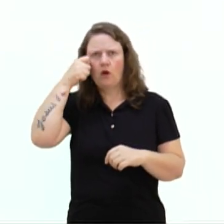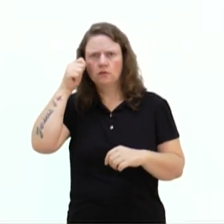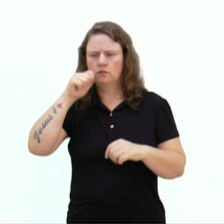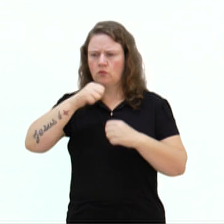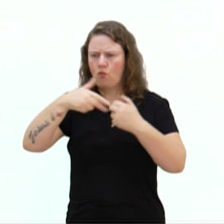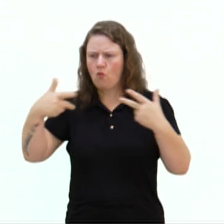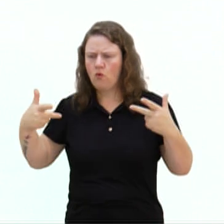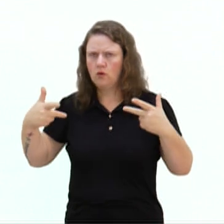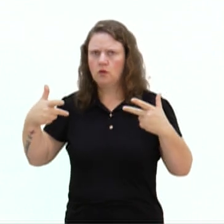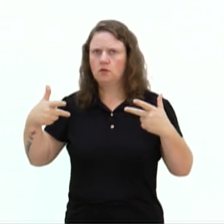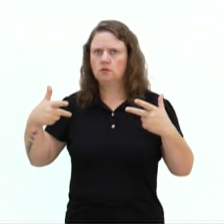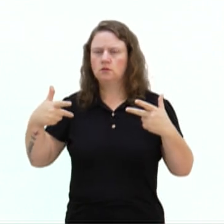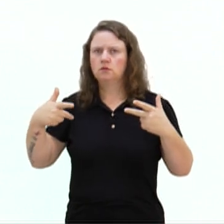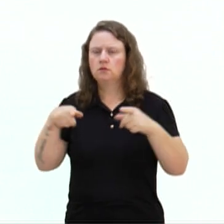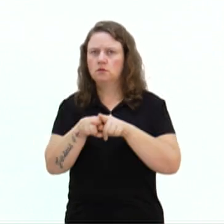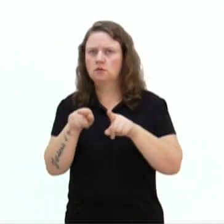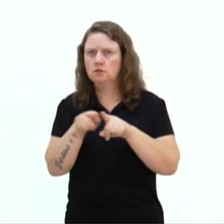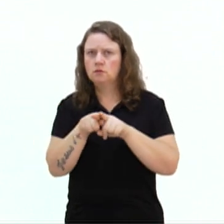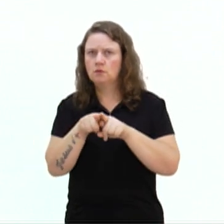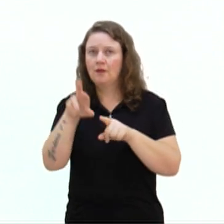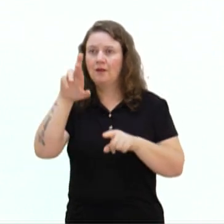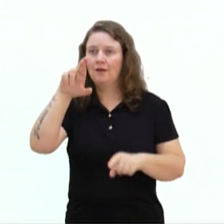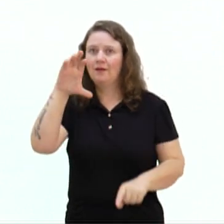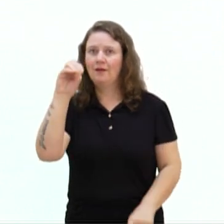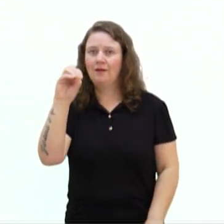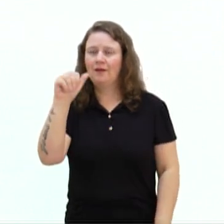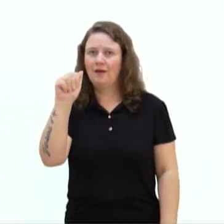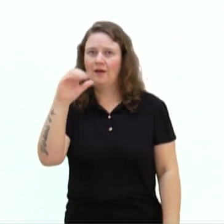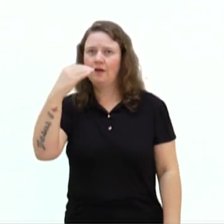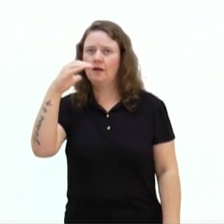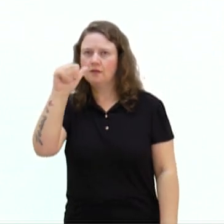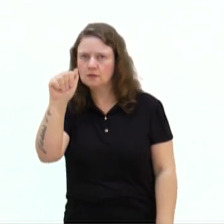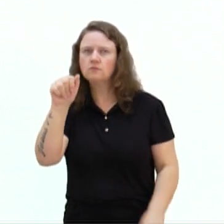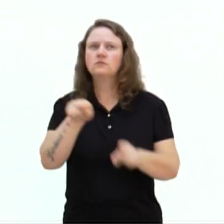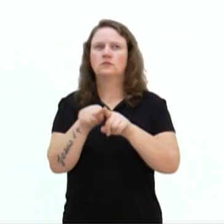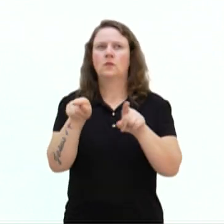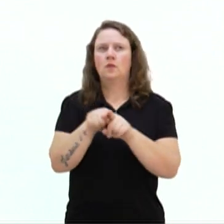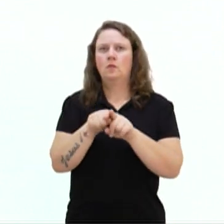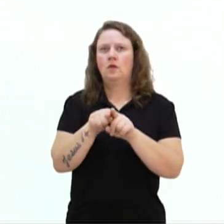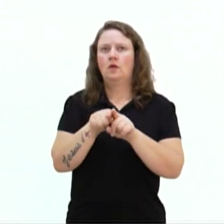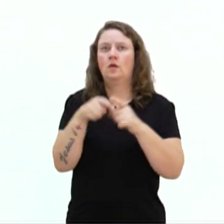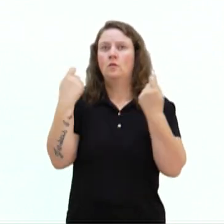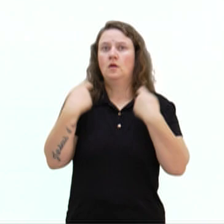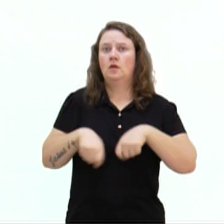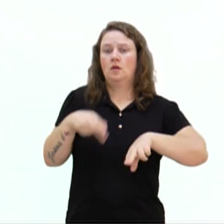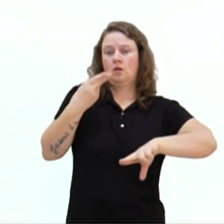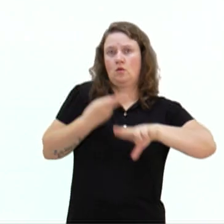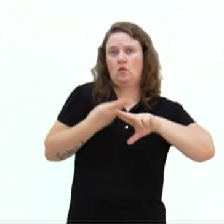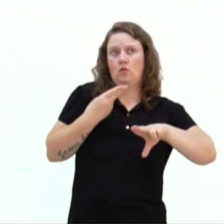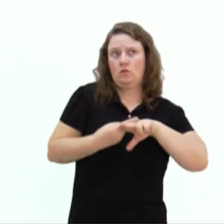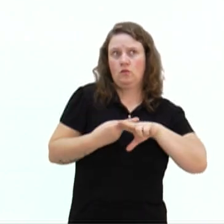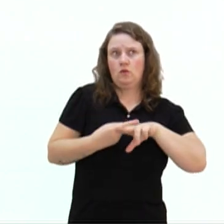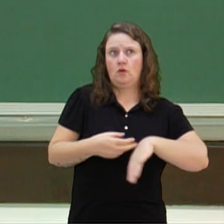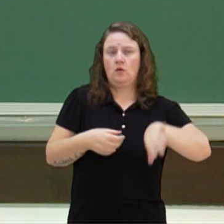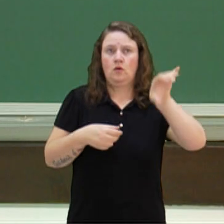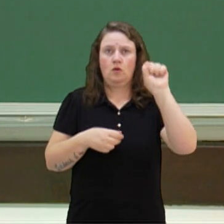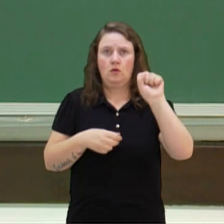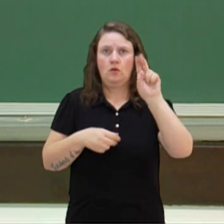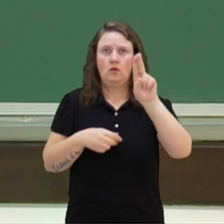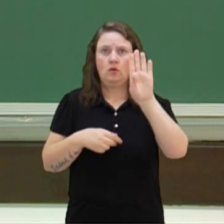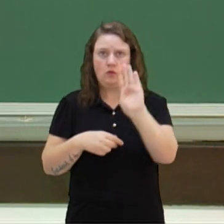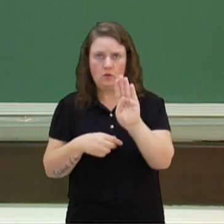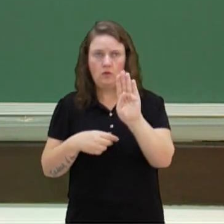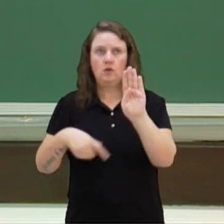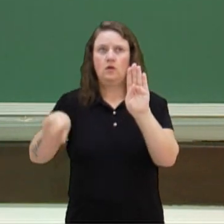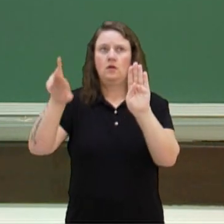basta começar só com sub. Eu tenho que ter também o R. Por quê? Porque senão ia ficar estranho, quer